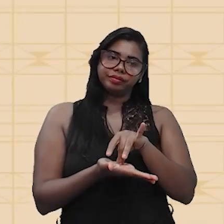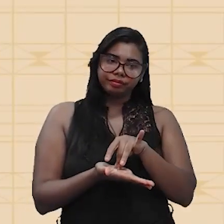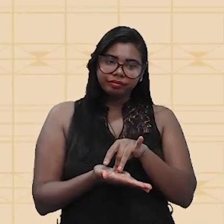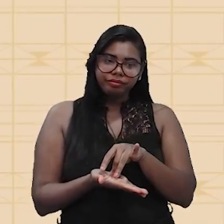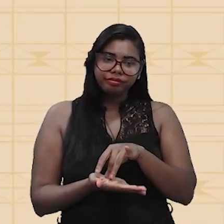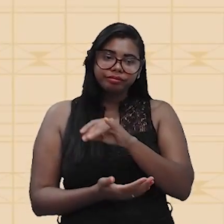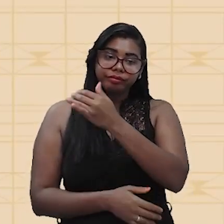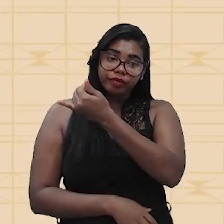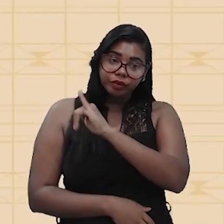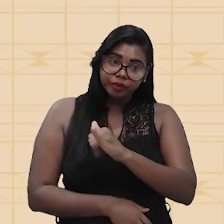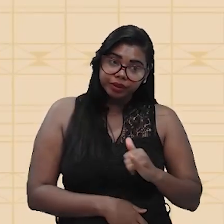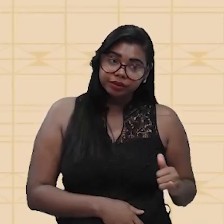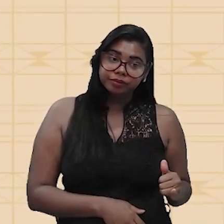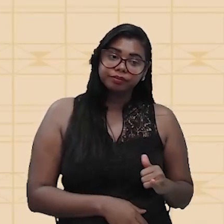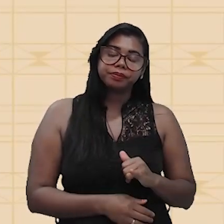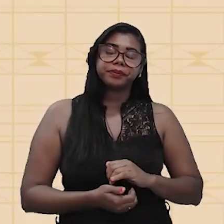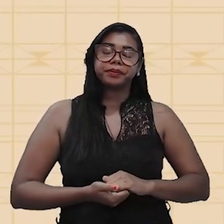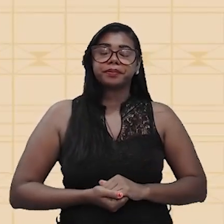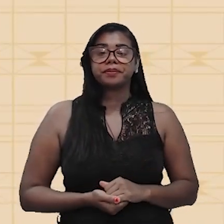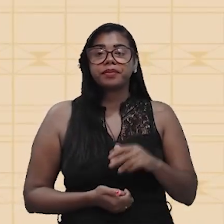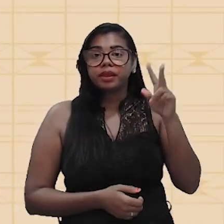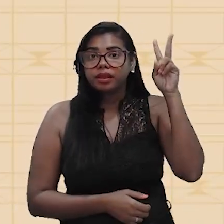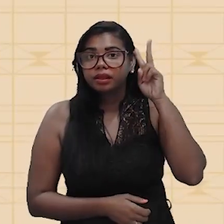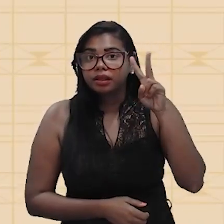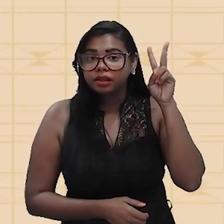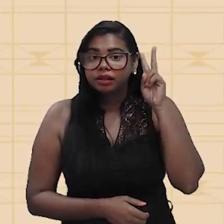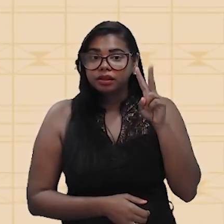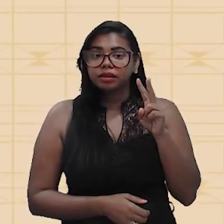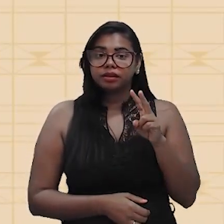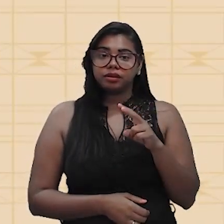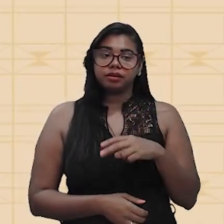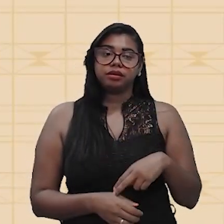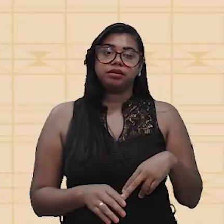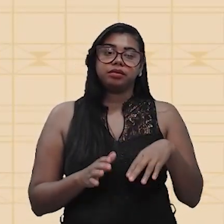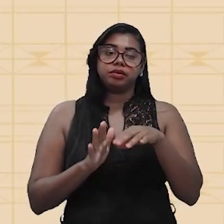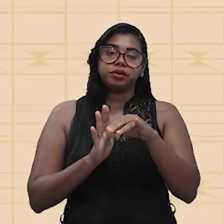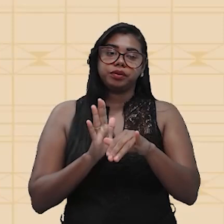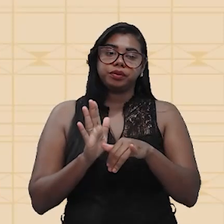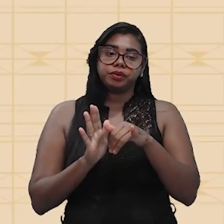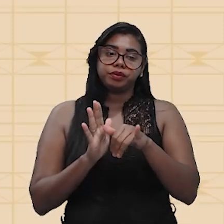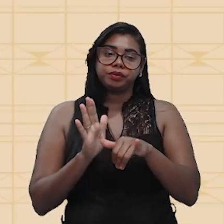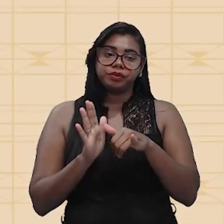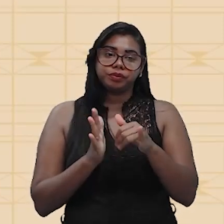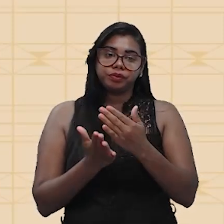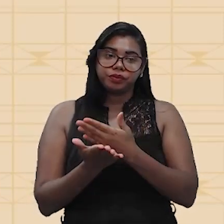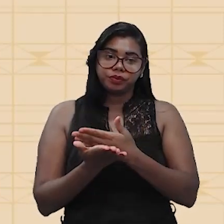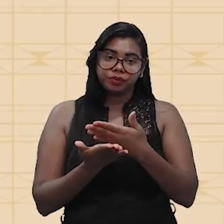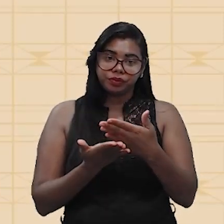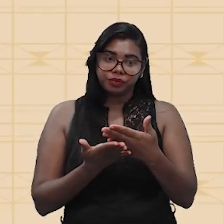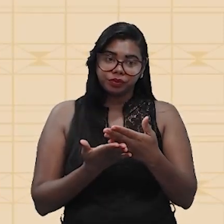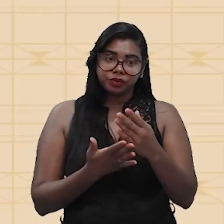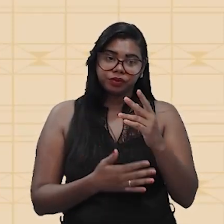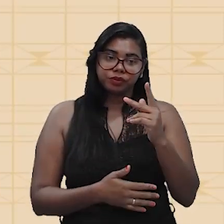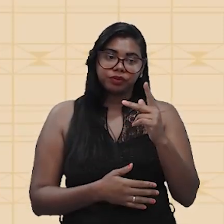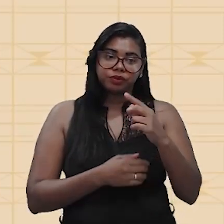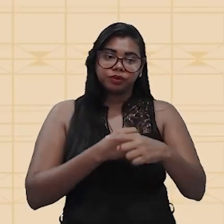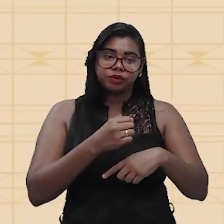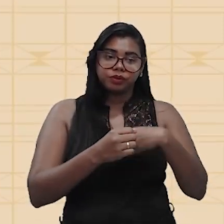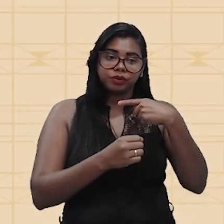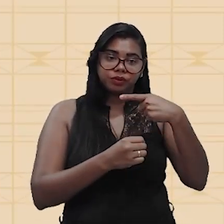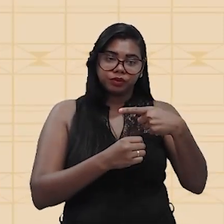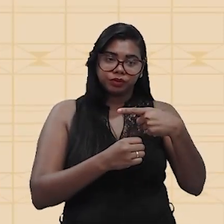Ou seja, lembre que no gerador, a corrente ela tem início do polo negativo indo em direção